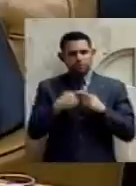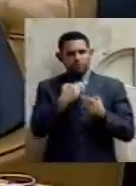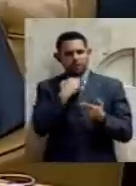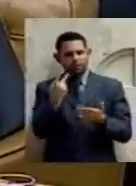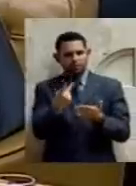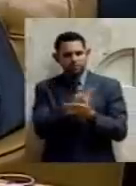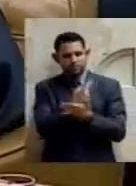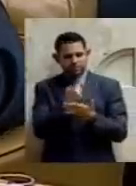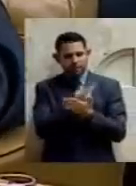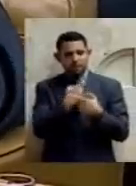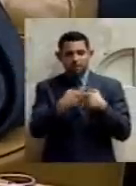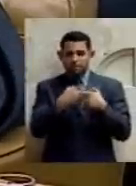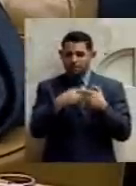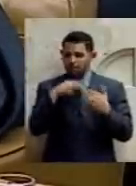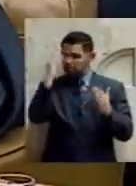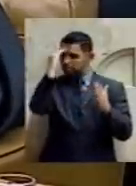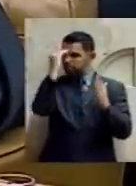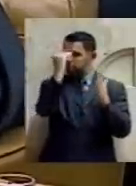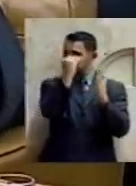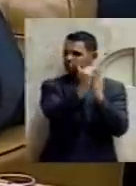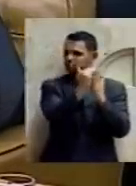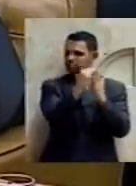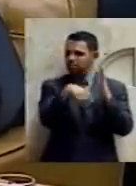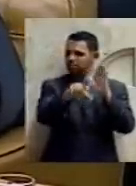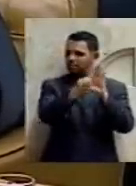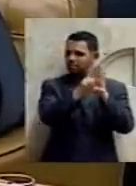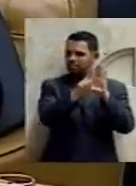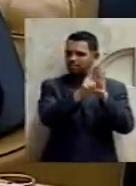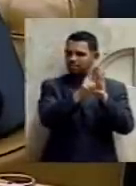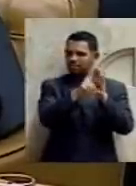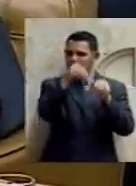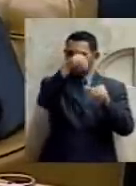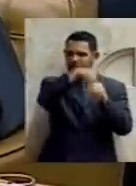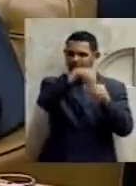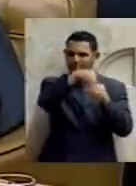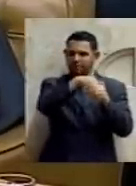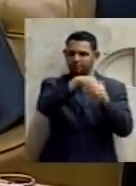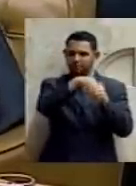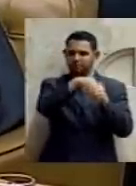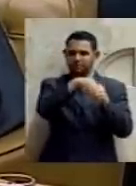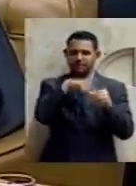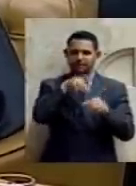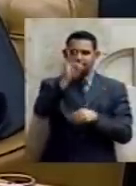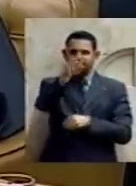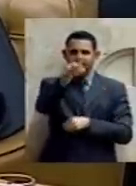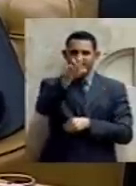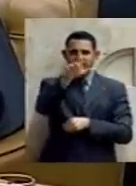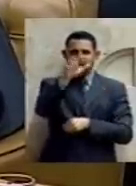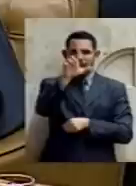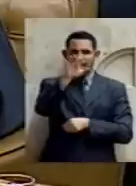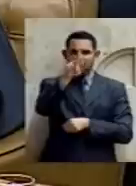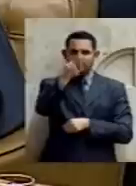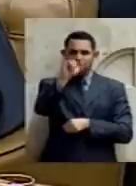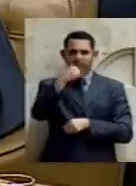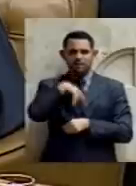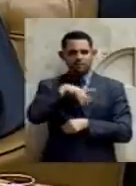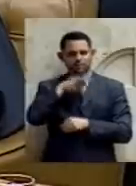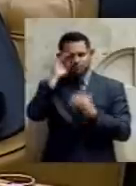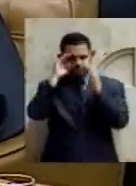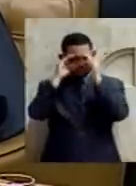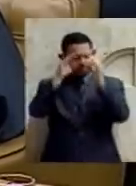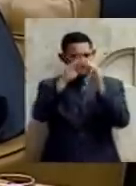administrativas, e a constitucionalidade da lei da ficha limpa, símbolo de intolerância nutrida pela